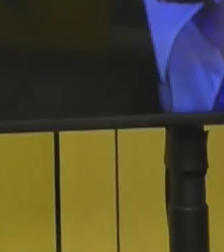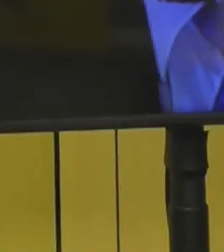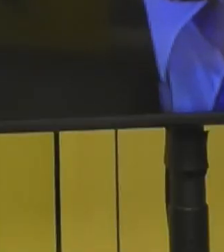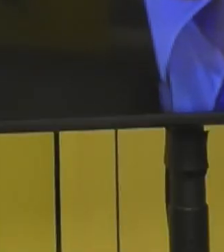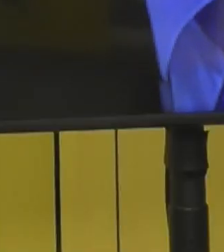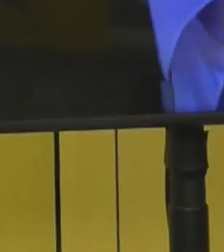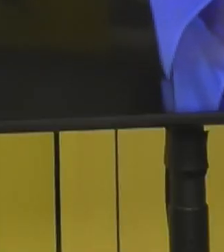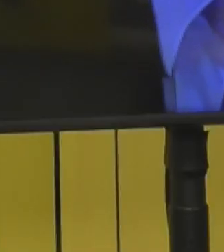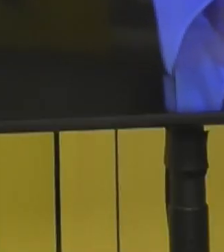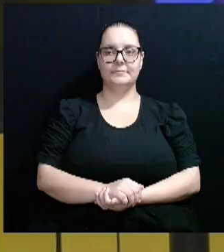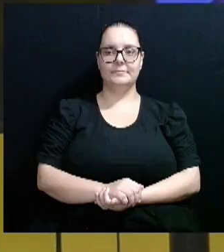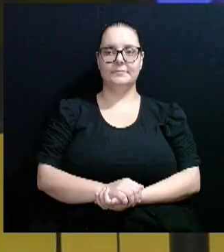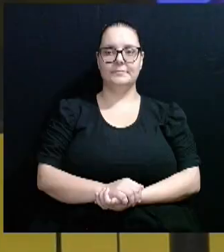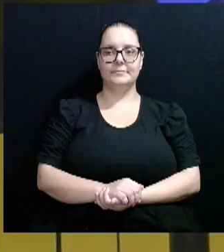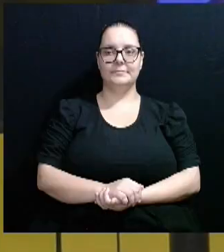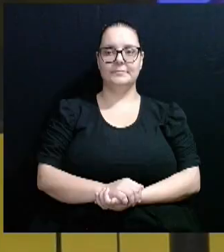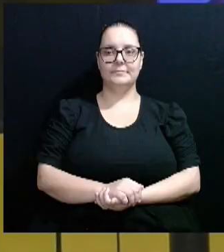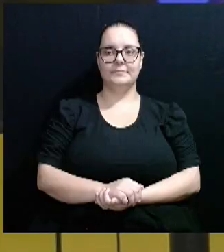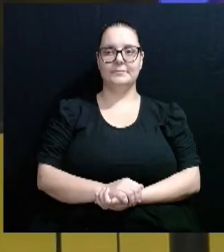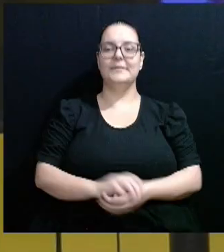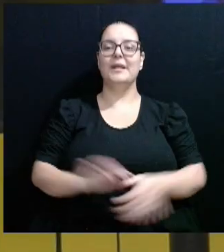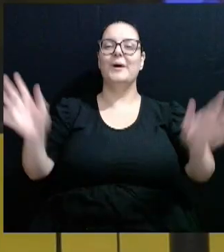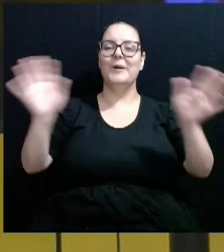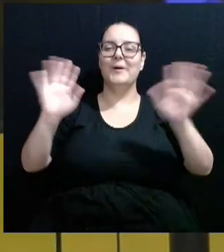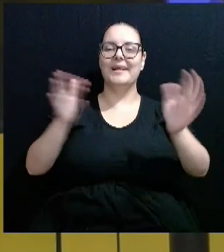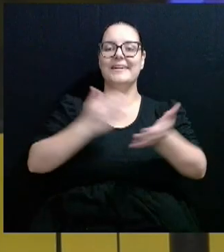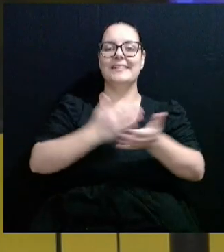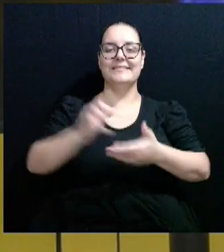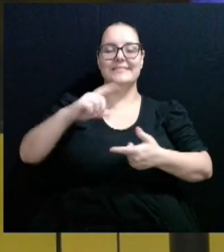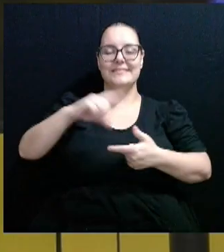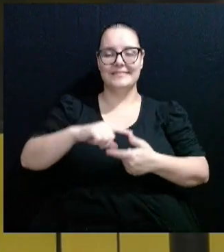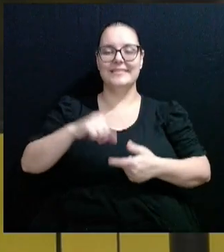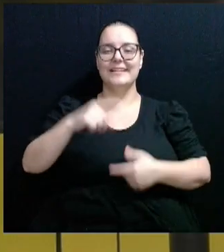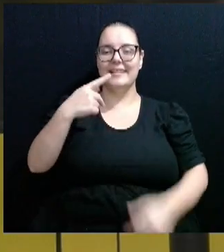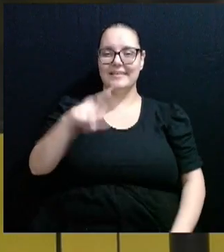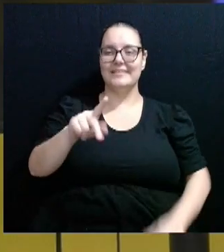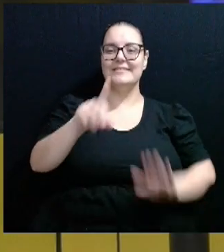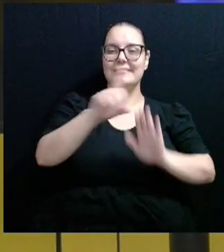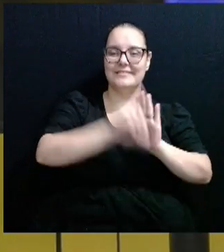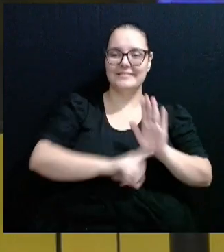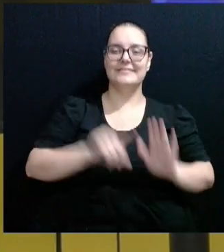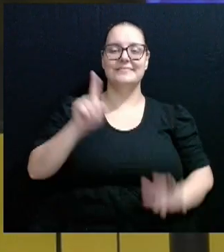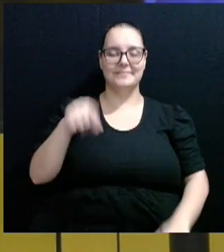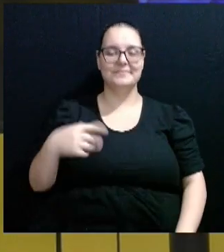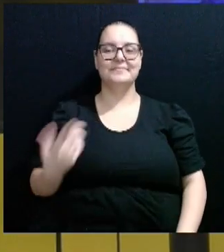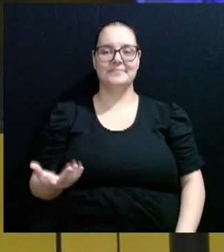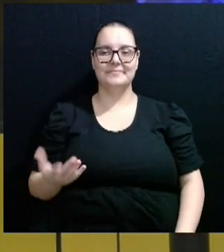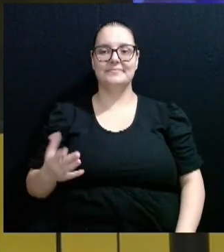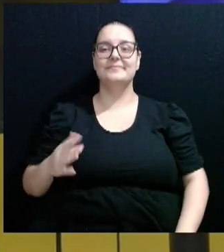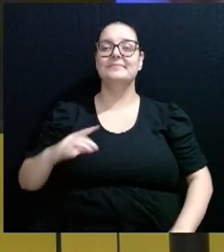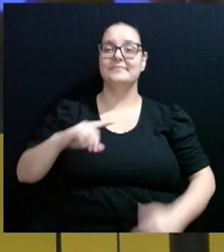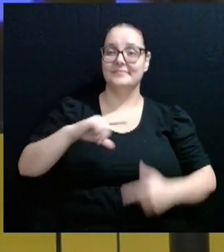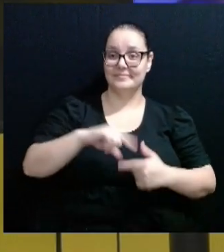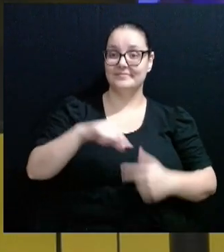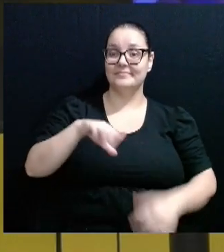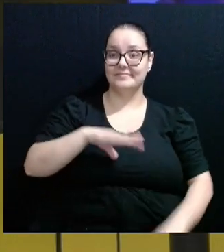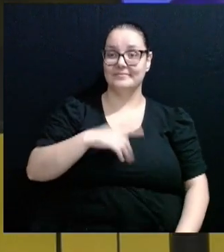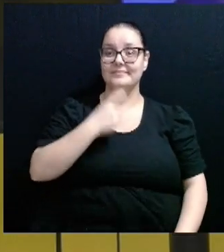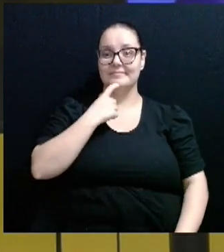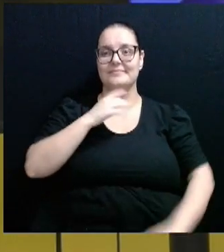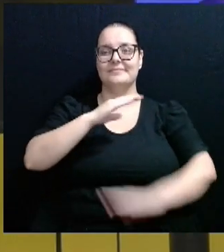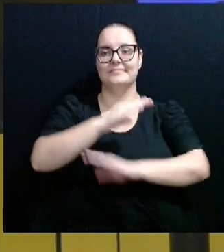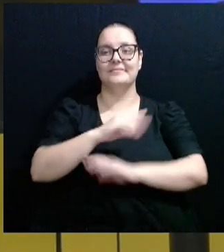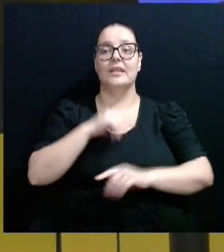Olá, está começando o quadro É Seu Direito aqui na TV Câmara Campinas, um espaço para esclarecer dúvidas,